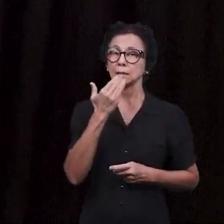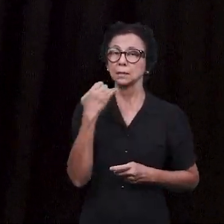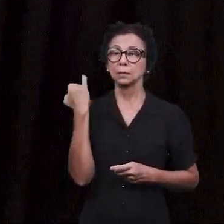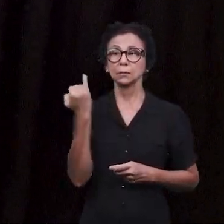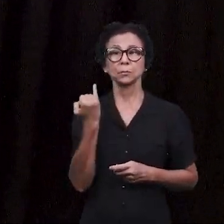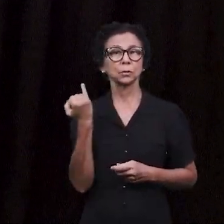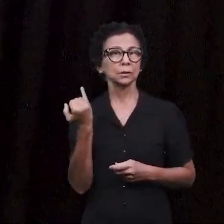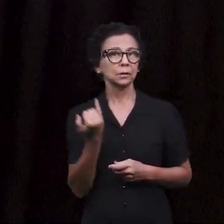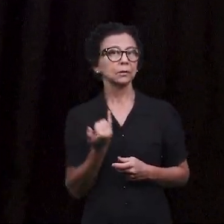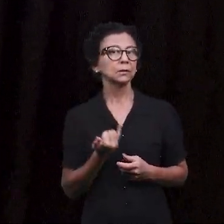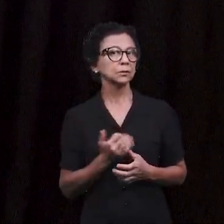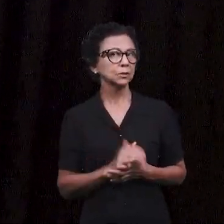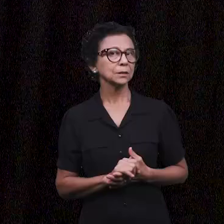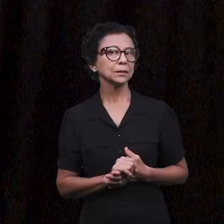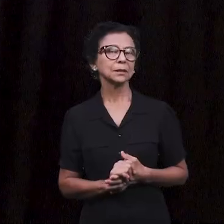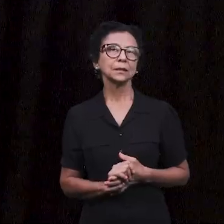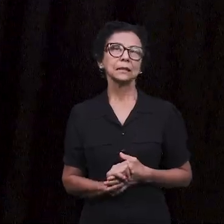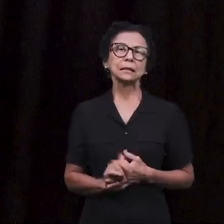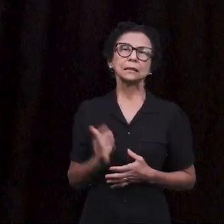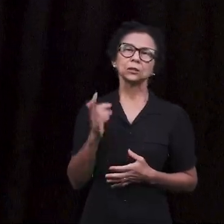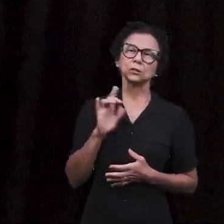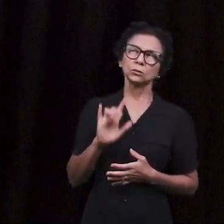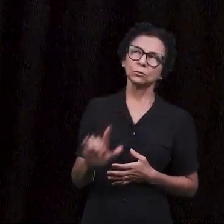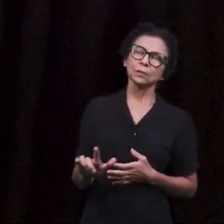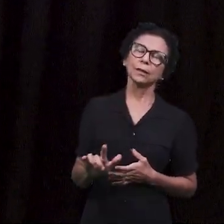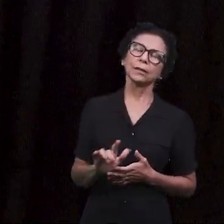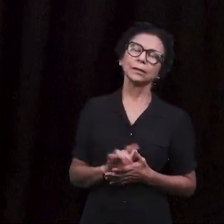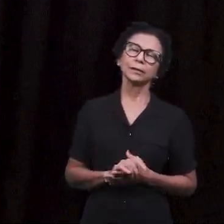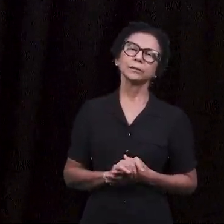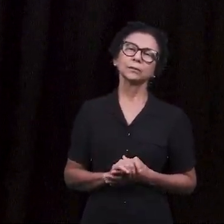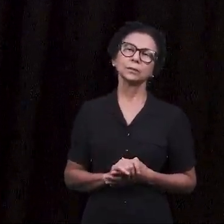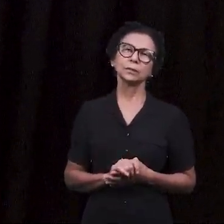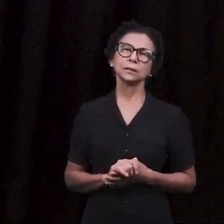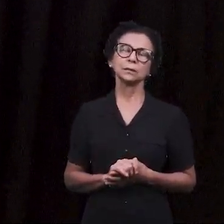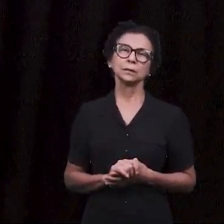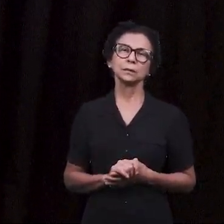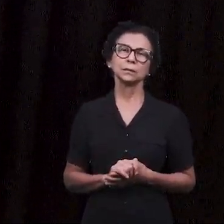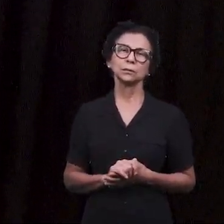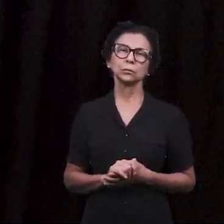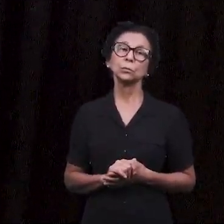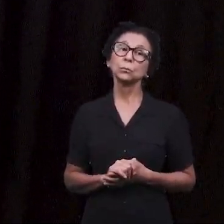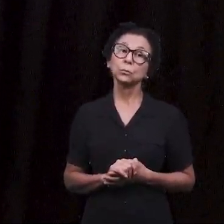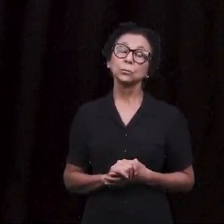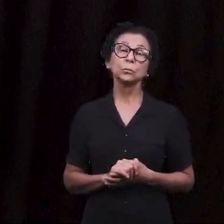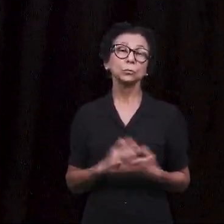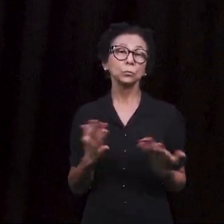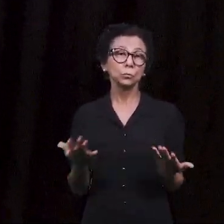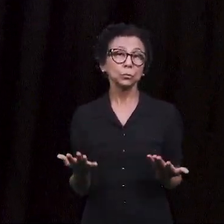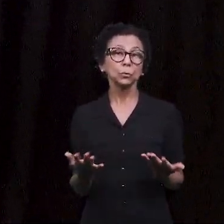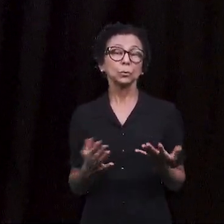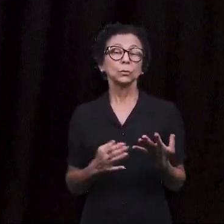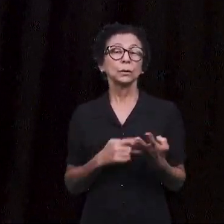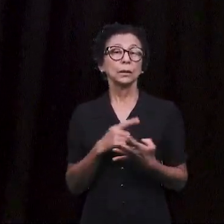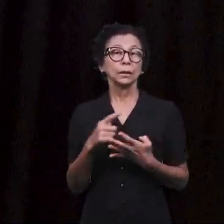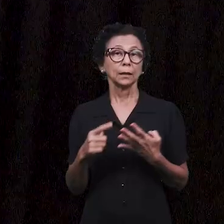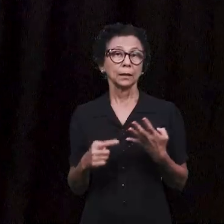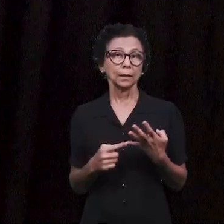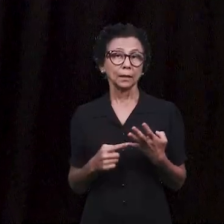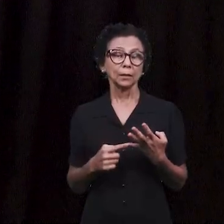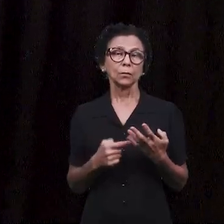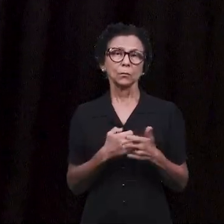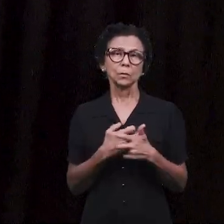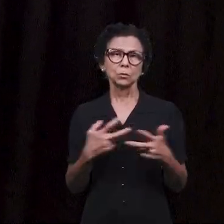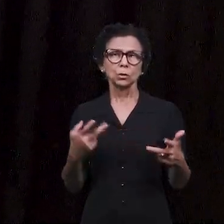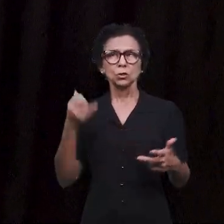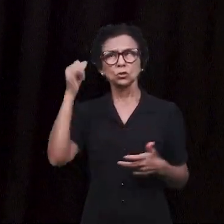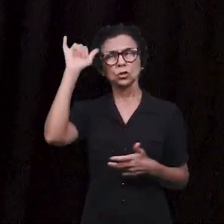que a gente conseguindo as manter, nós temos probabilidade de reduzir muitas doenças que são